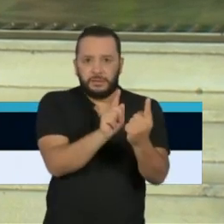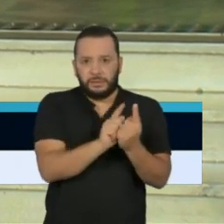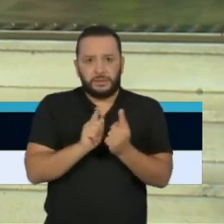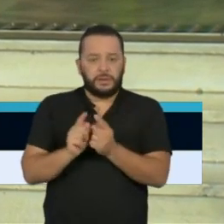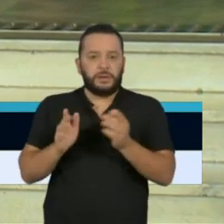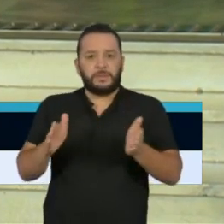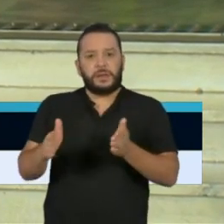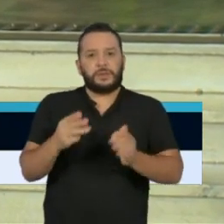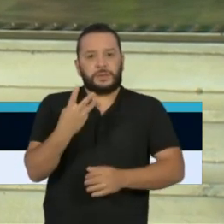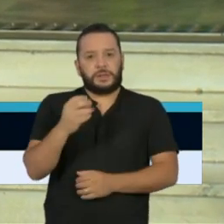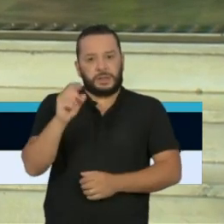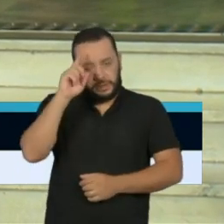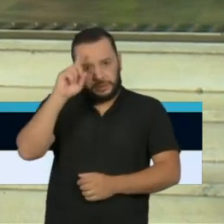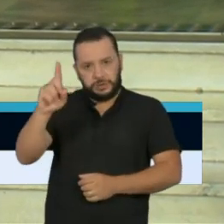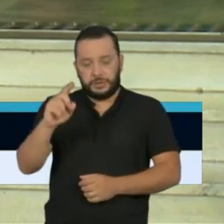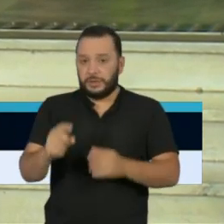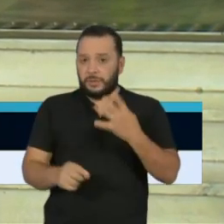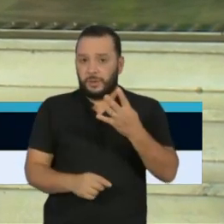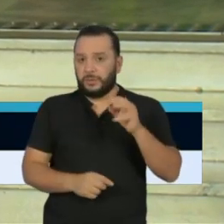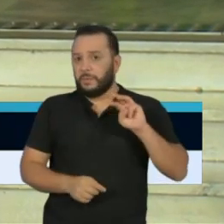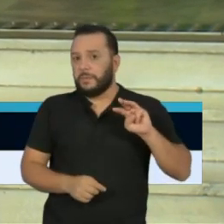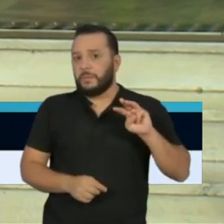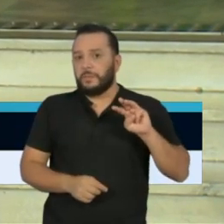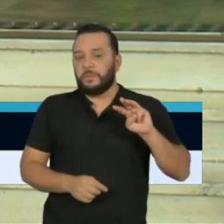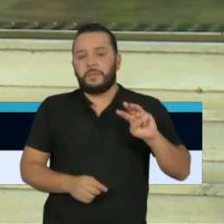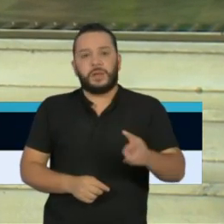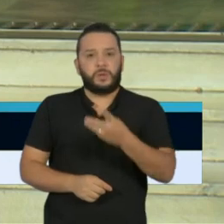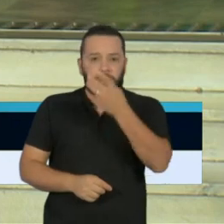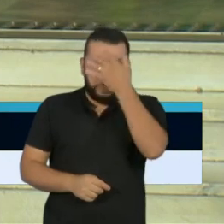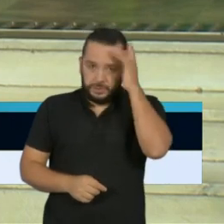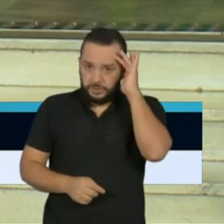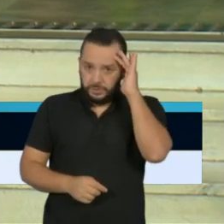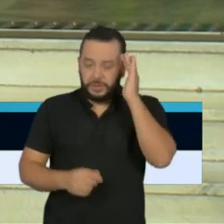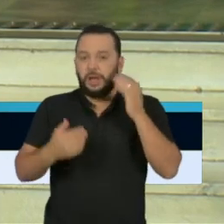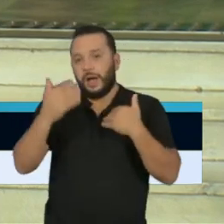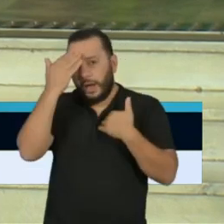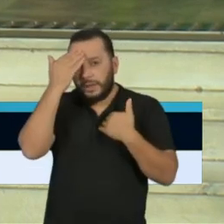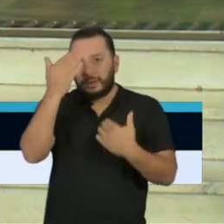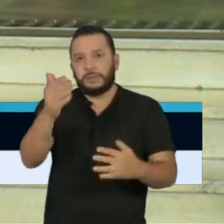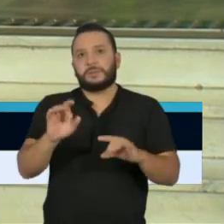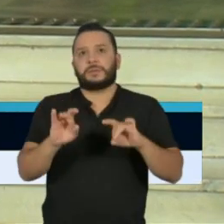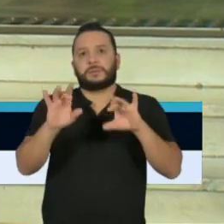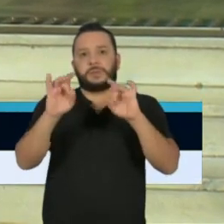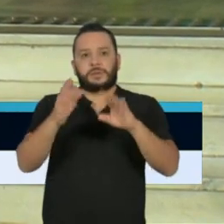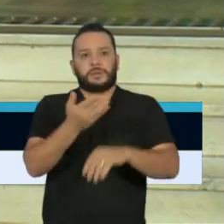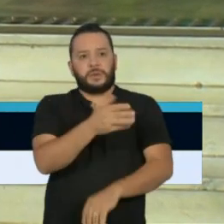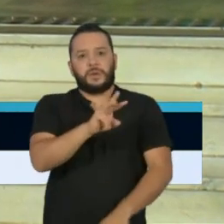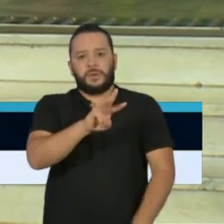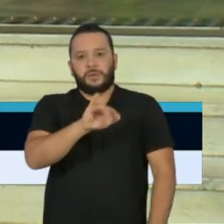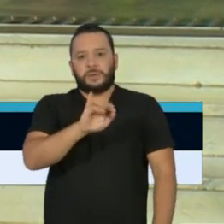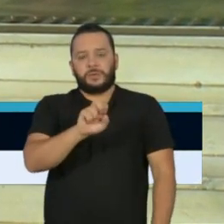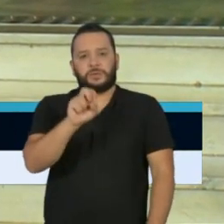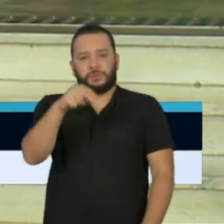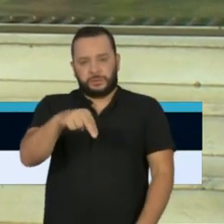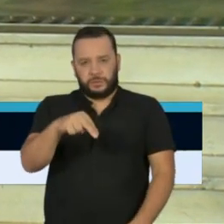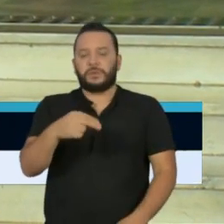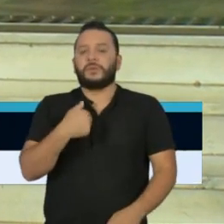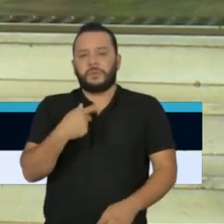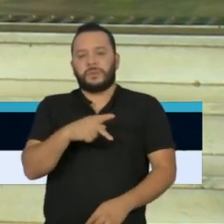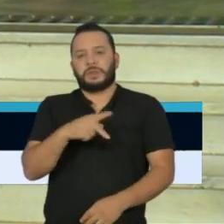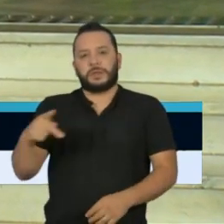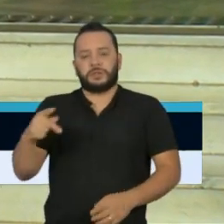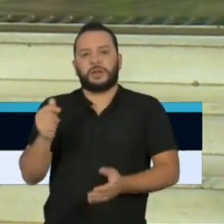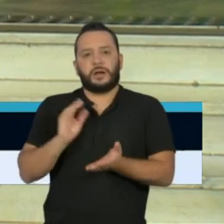30 dias, 4 milhões de pessoas. E um agradecimento especial realmente a você, Wilson Mello, presidente da Invest São